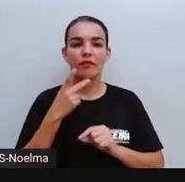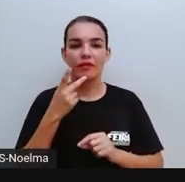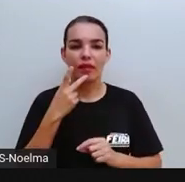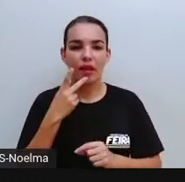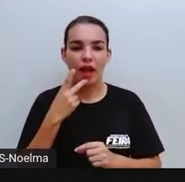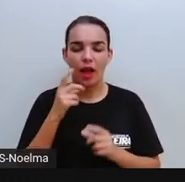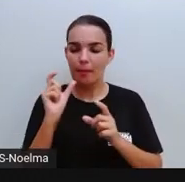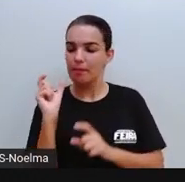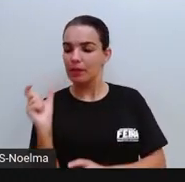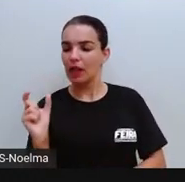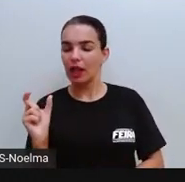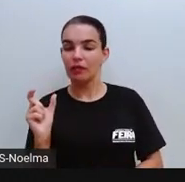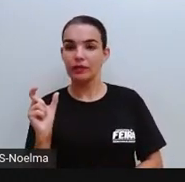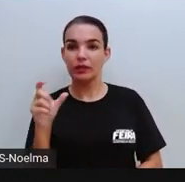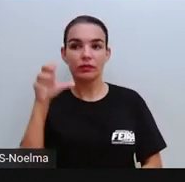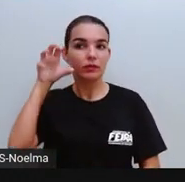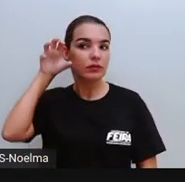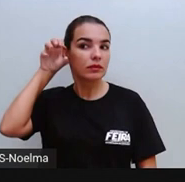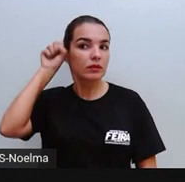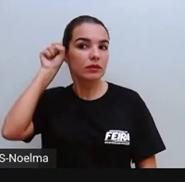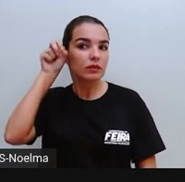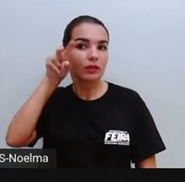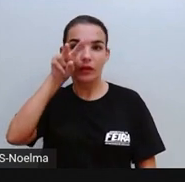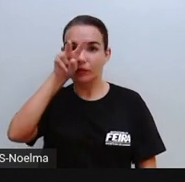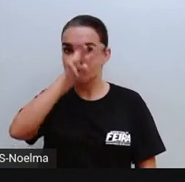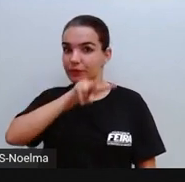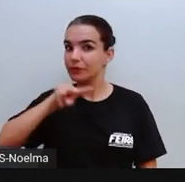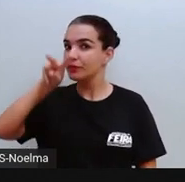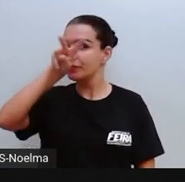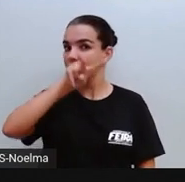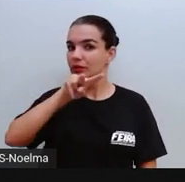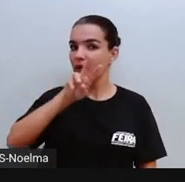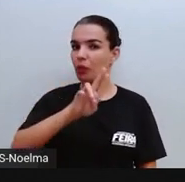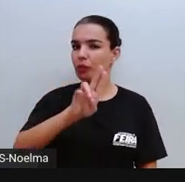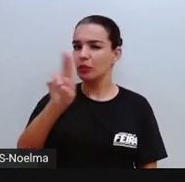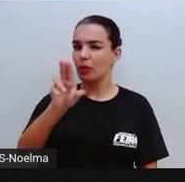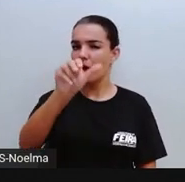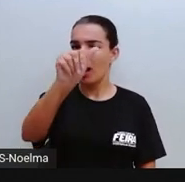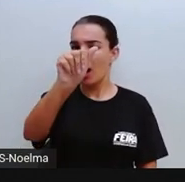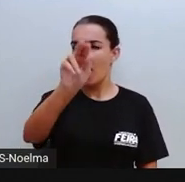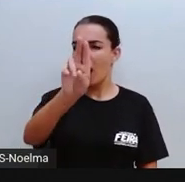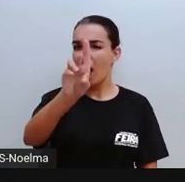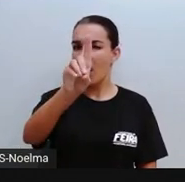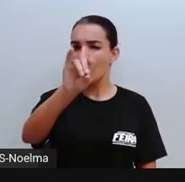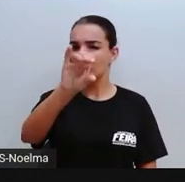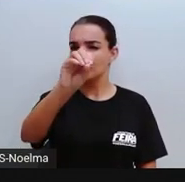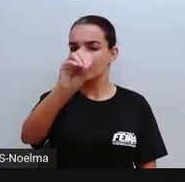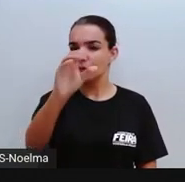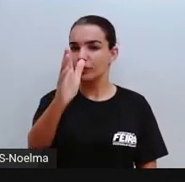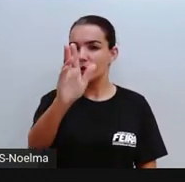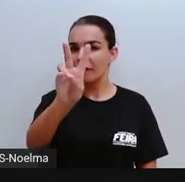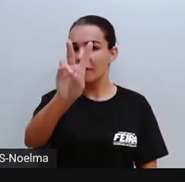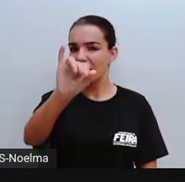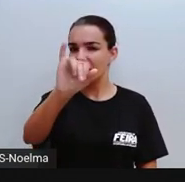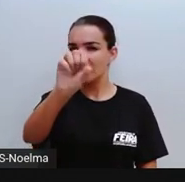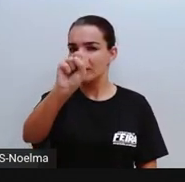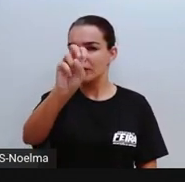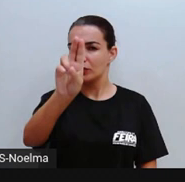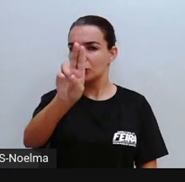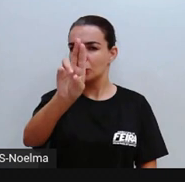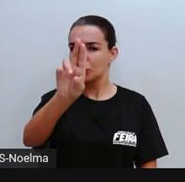termo audiovisual quando falamos aí audiovisual nós temos as duas palavrinhas na verdade áudio